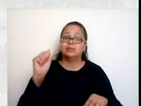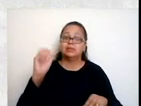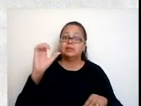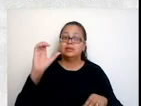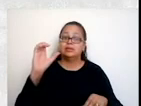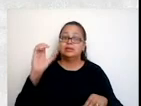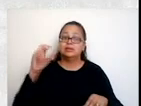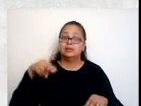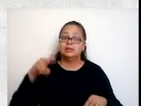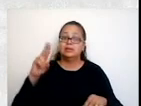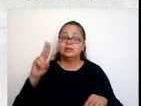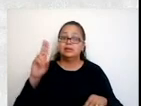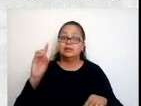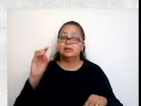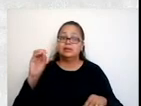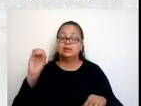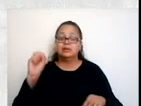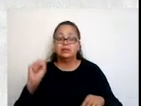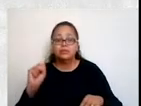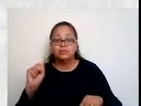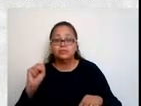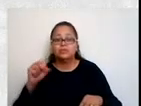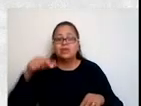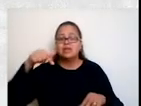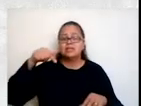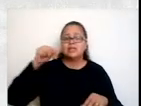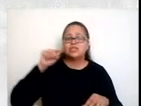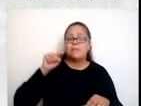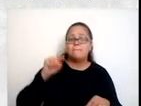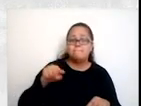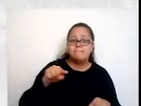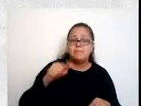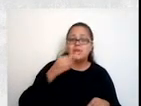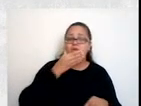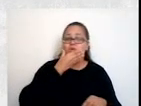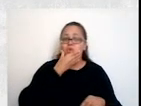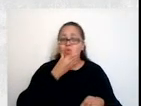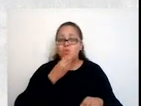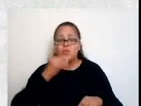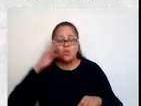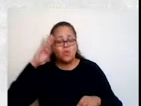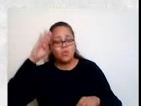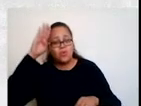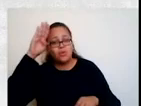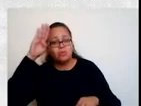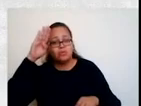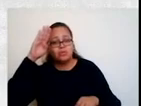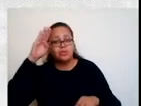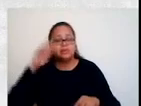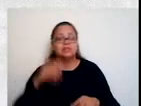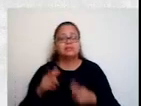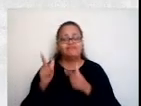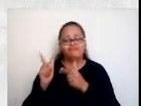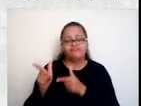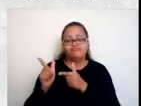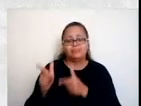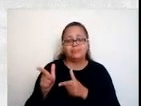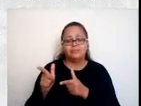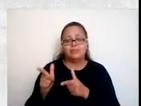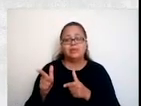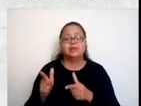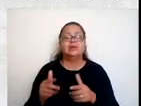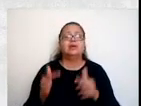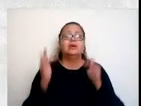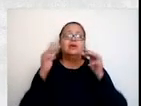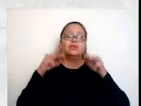republicano organizou uma tropa federal com mais de 7.000 homens, que estavam fortemente armados. Ao final dos